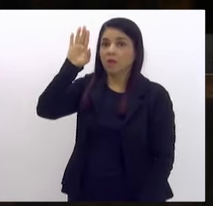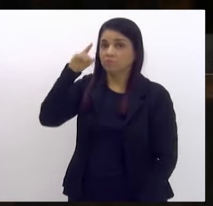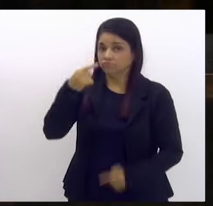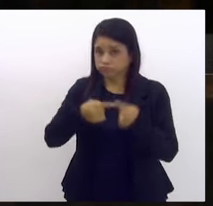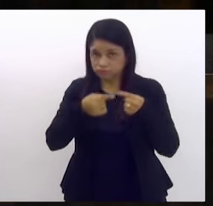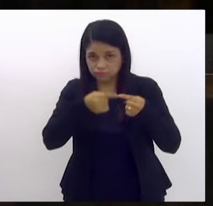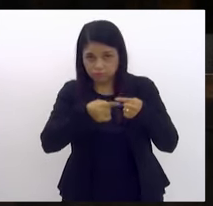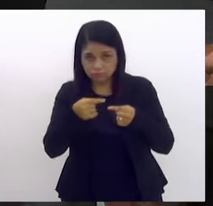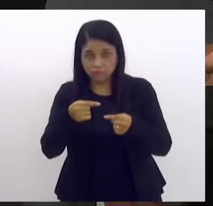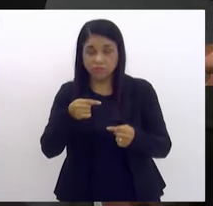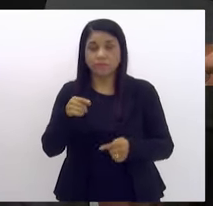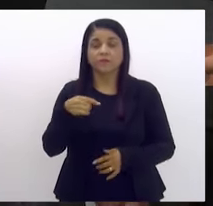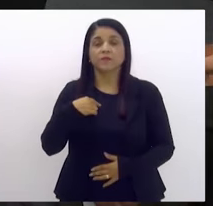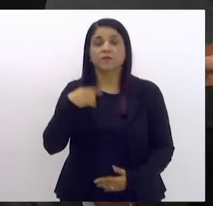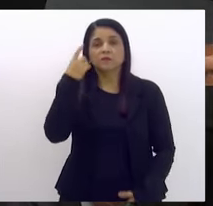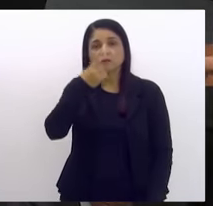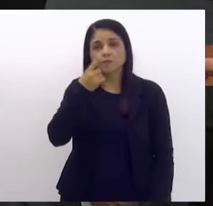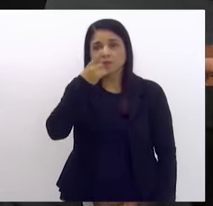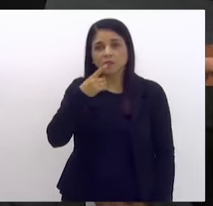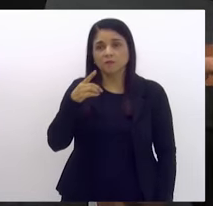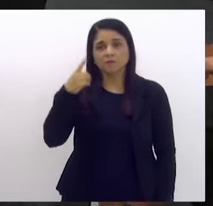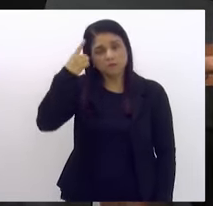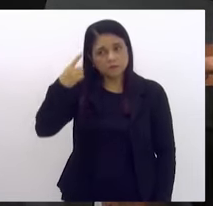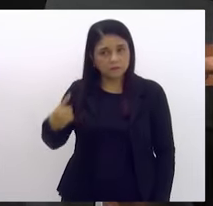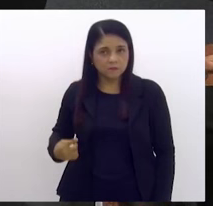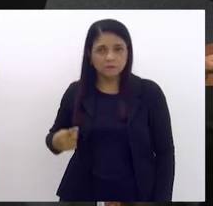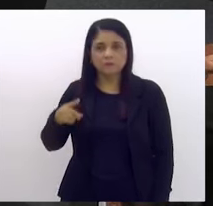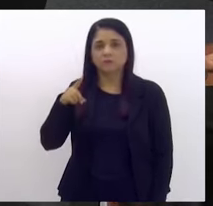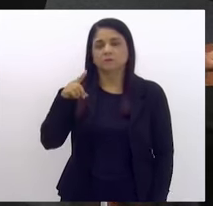discutir, nossa nobre deputada Dani Balbi.